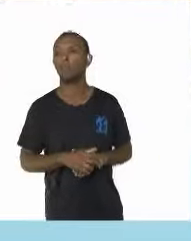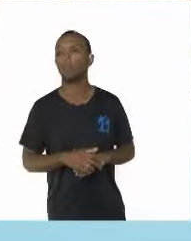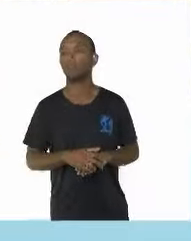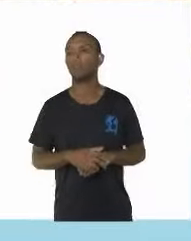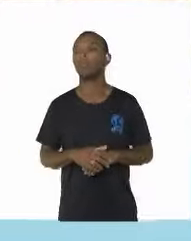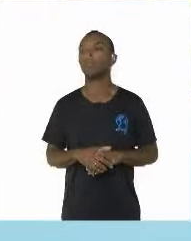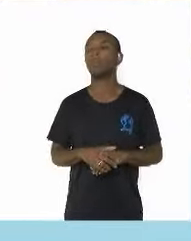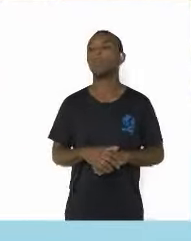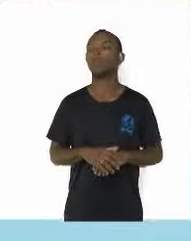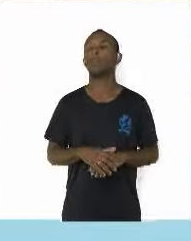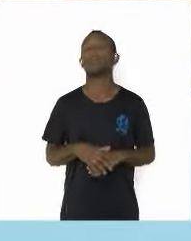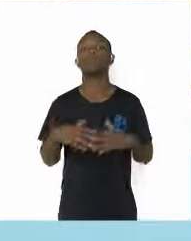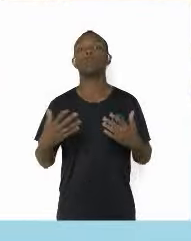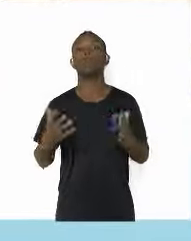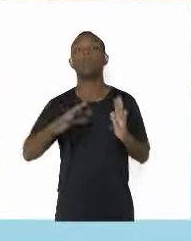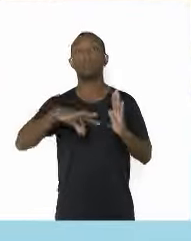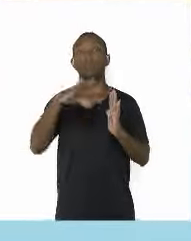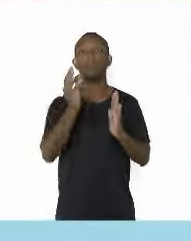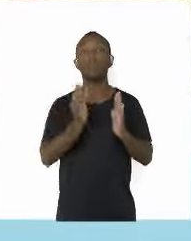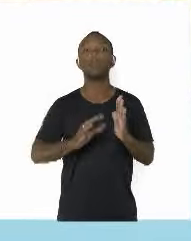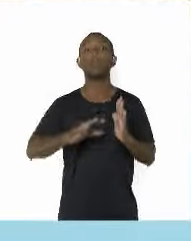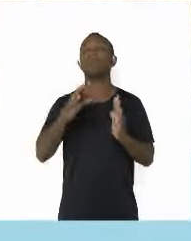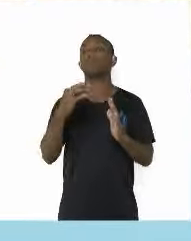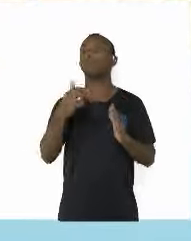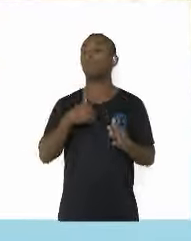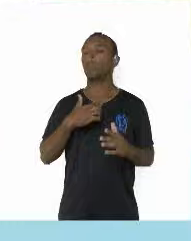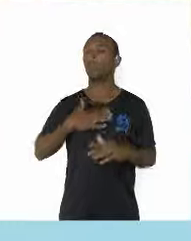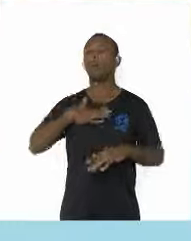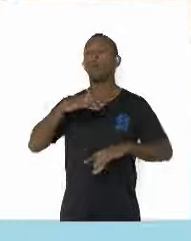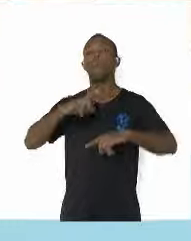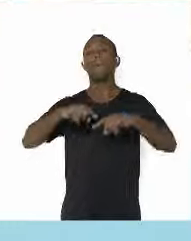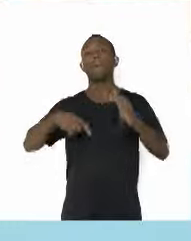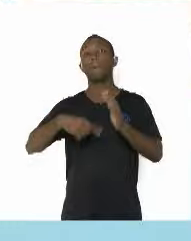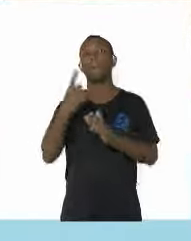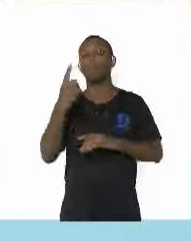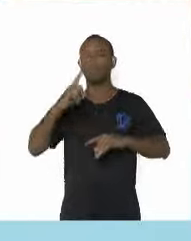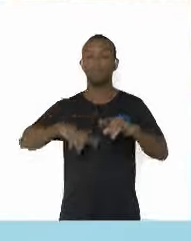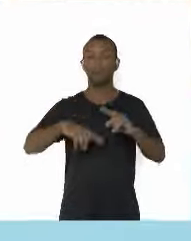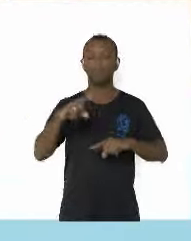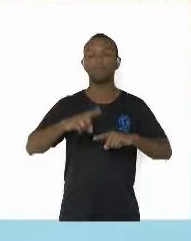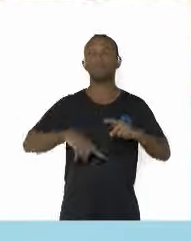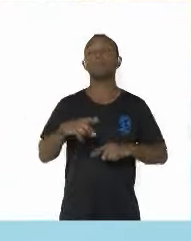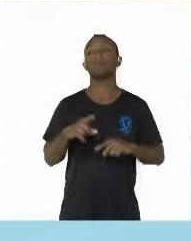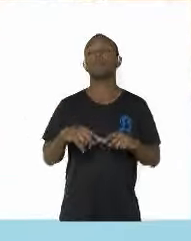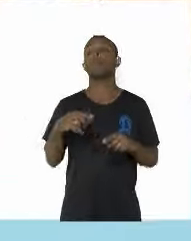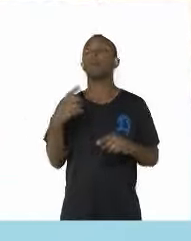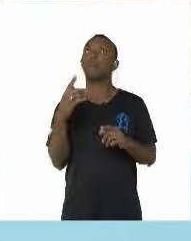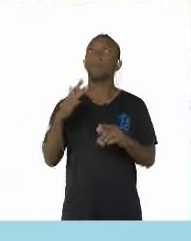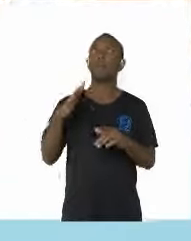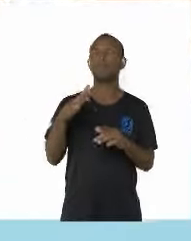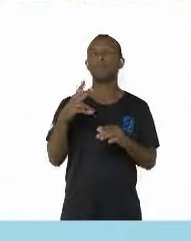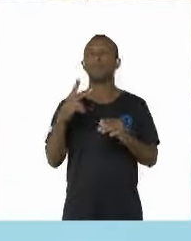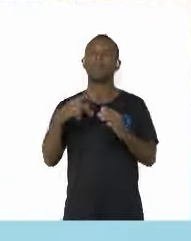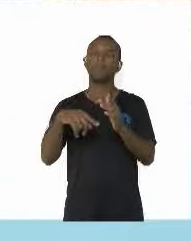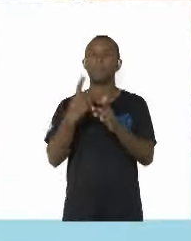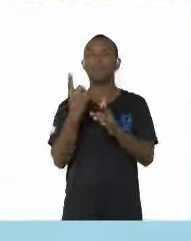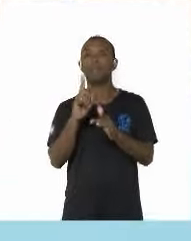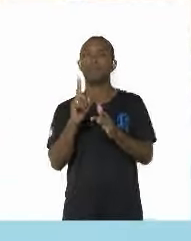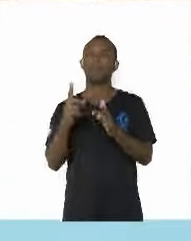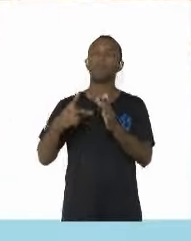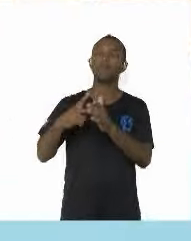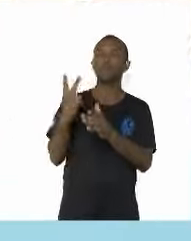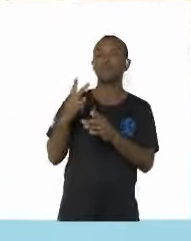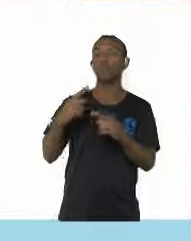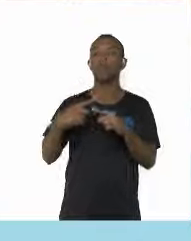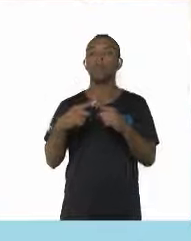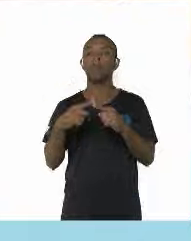os pincéis, eles me deram, assim, foi meu primeiro produto, né? As pessoas começaram a perguntar, na verdade, o segundo produto, né? Porque primeiro eu já tinha as estampas,